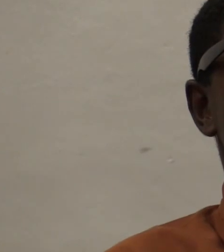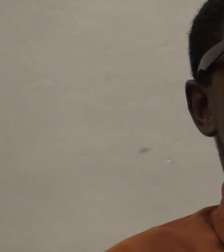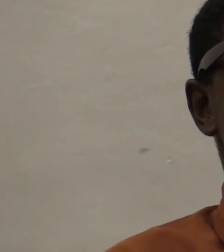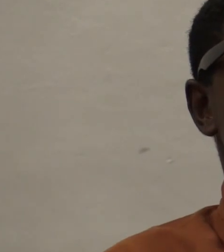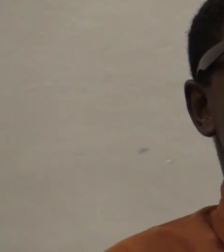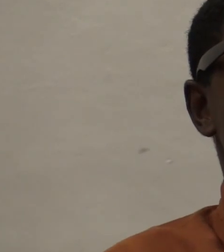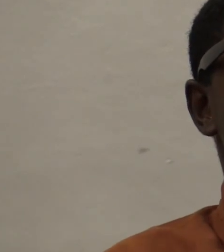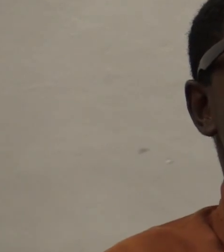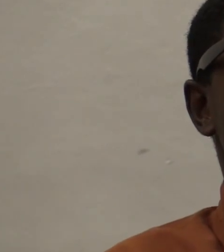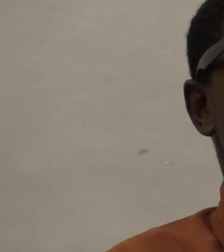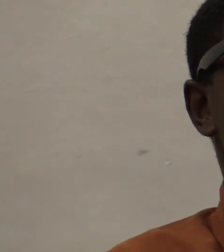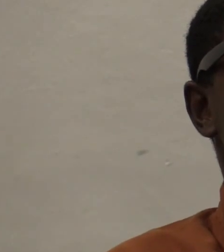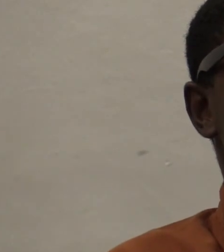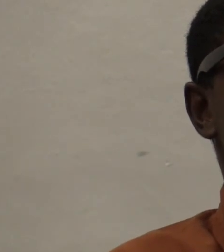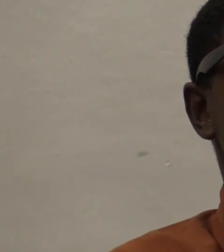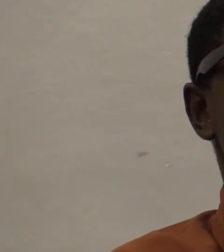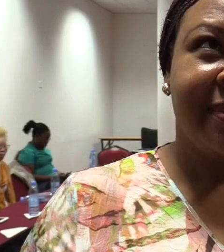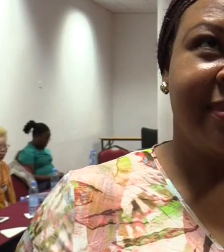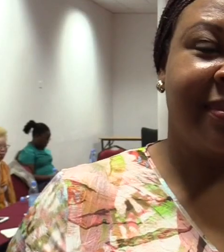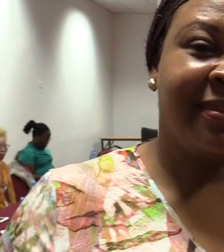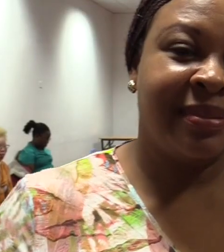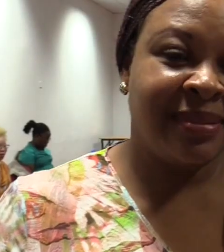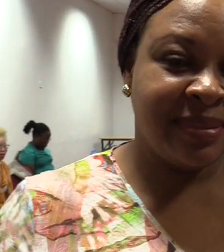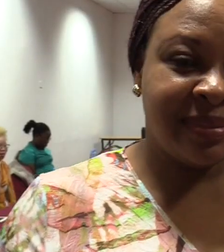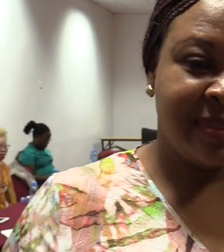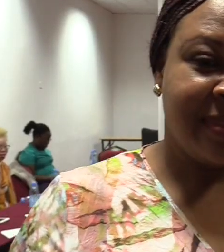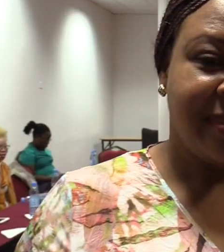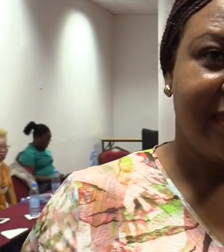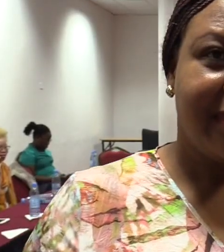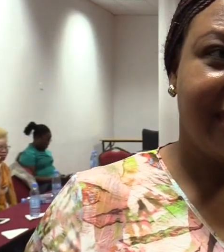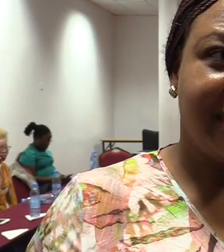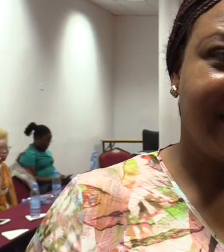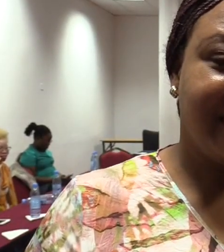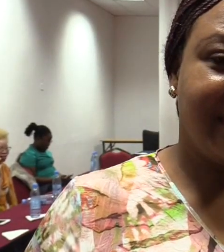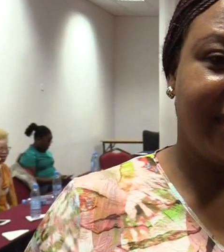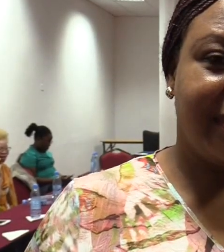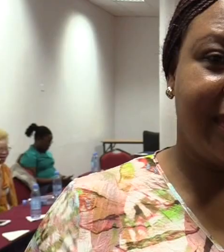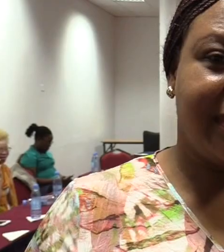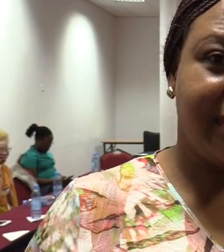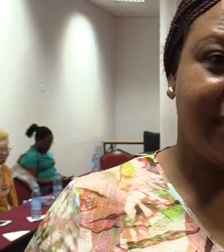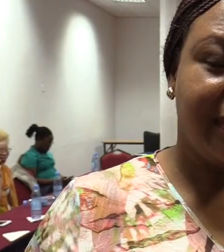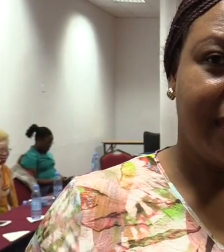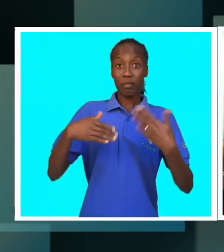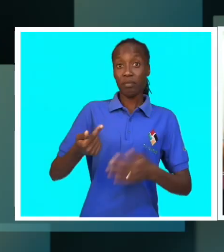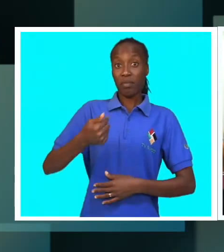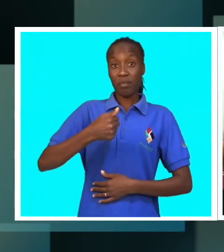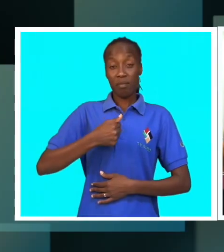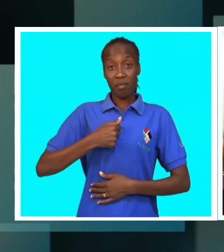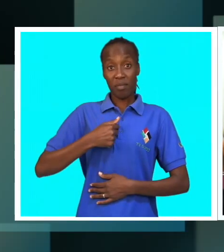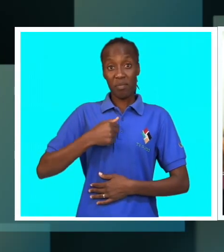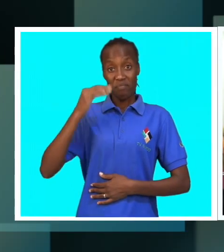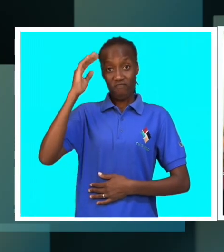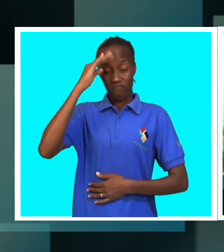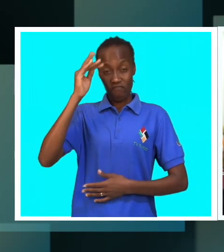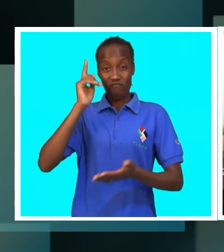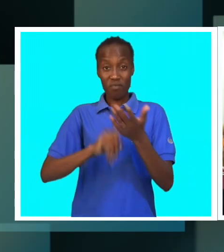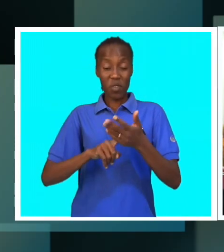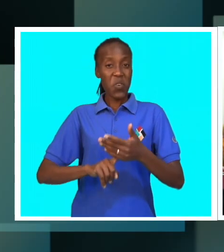para buscar soluções para os principais problemas que afetam este setor no país. Eu achei